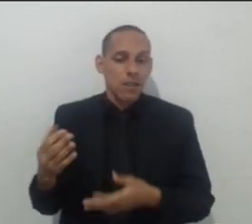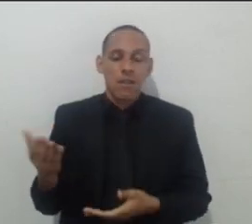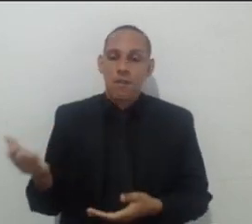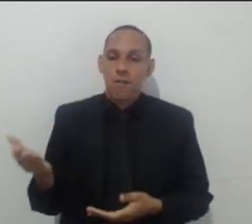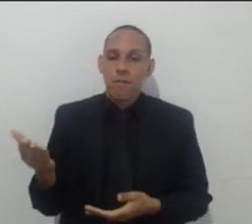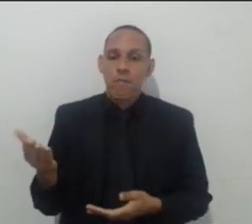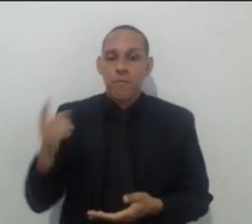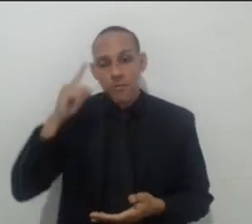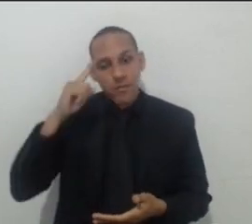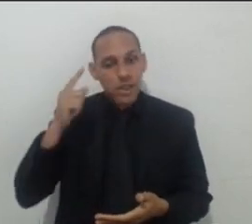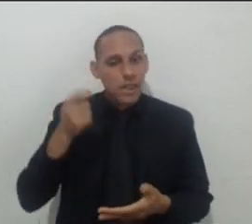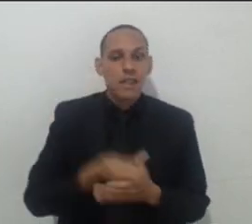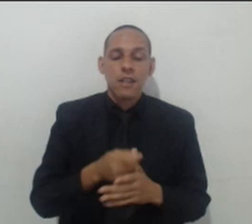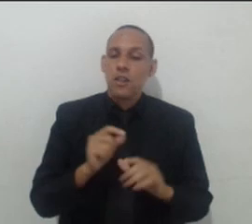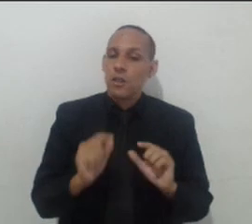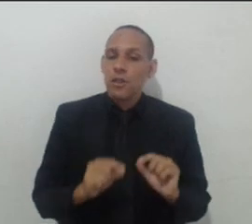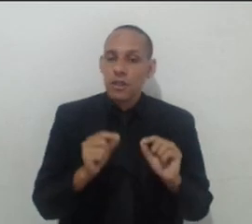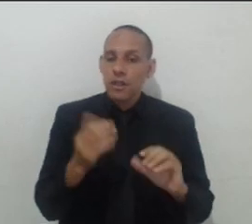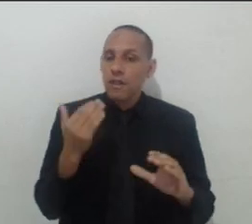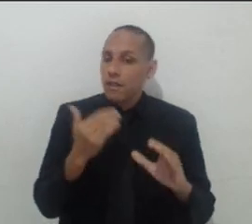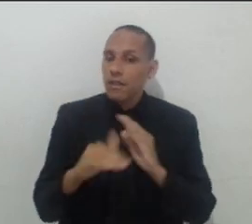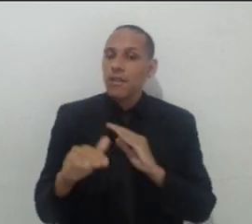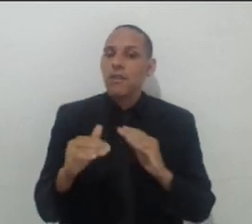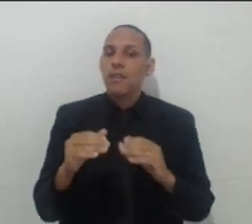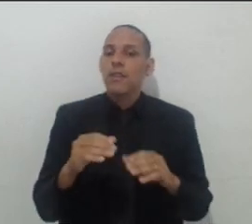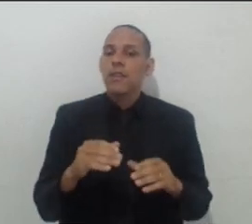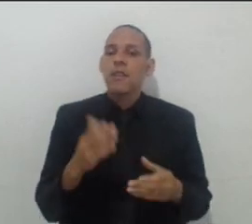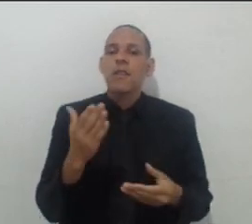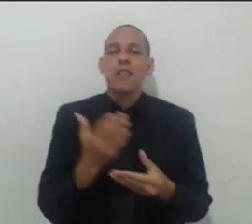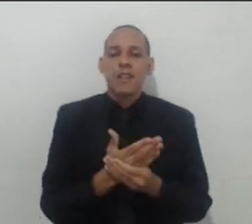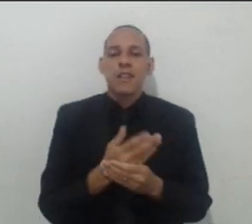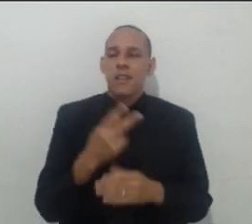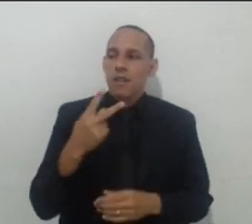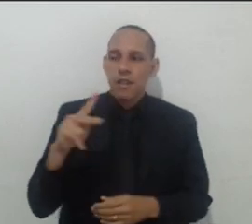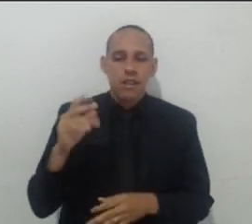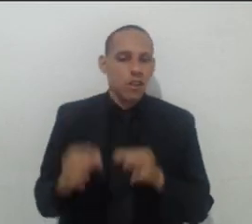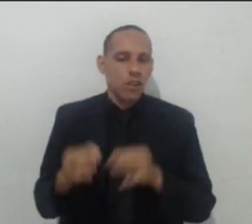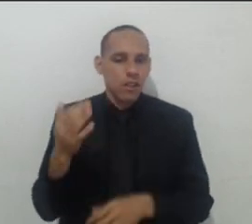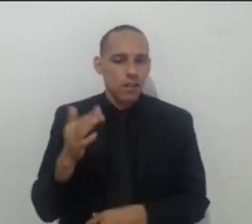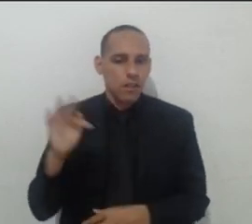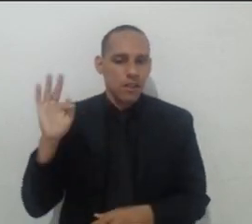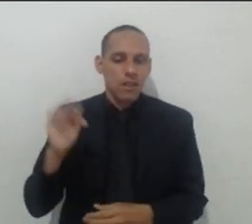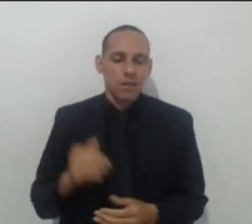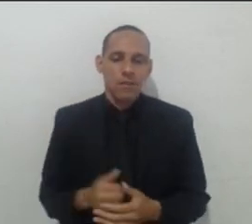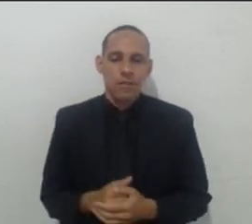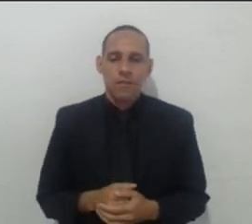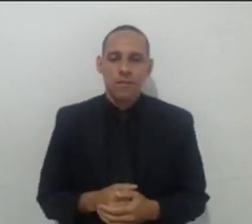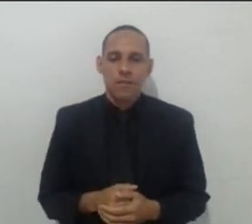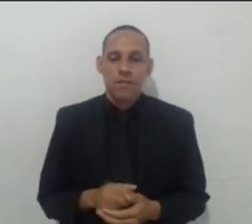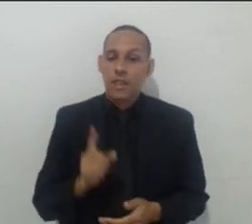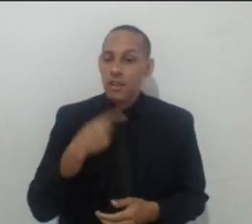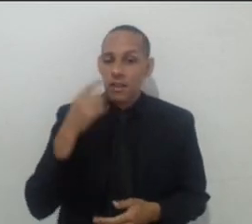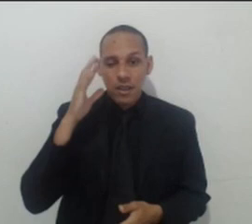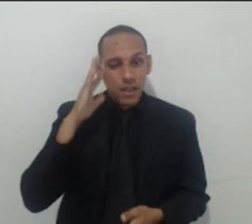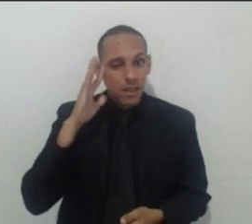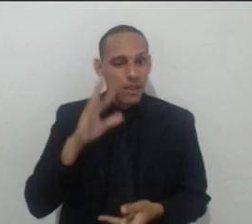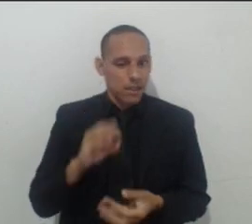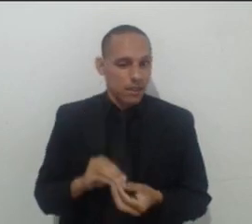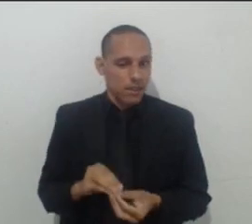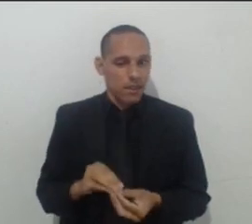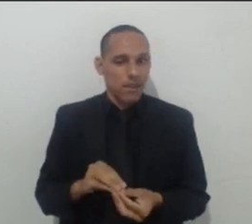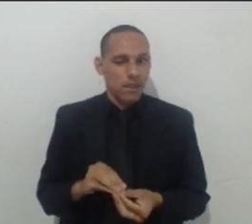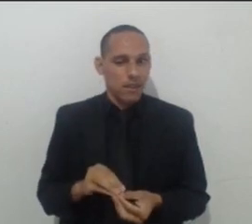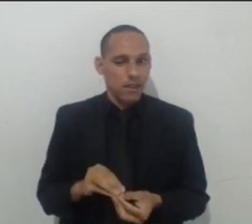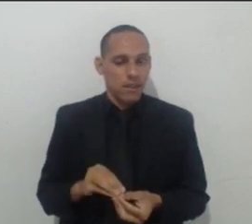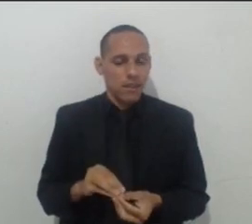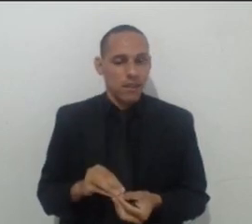determinou o envio desse processo para a Justiça Federal. Nós entendemos, então, que já havia